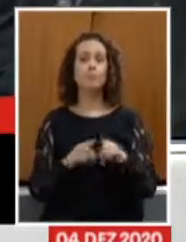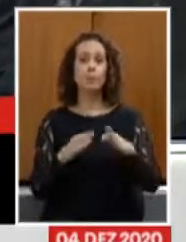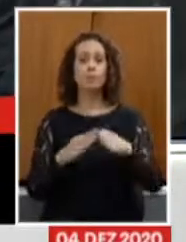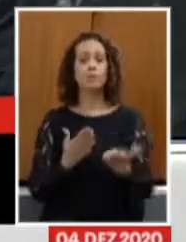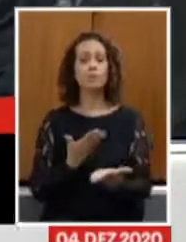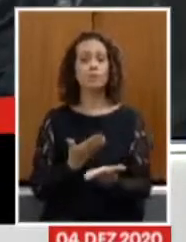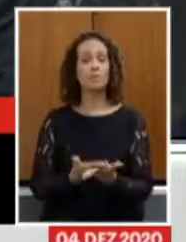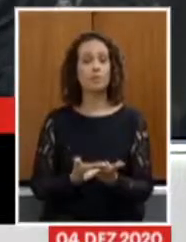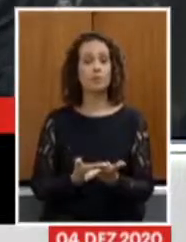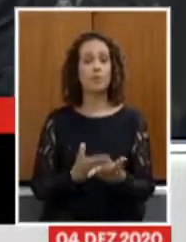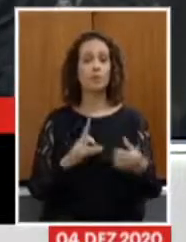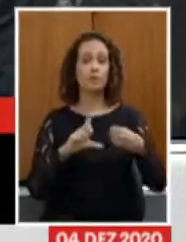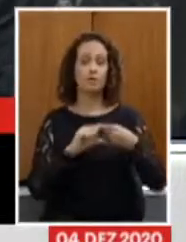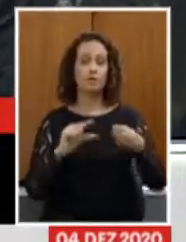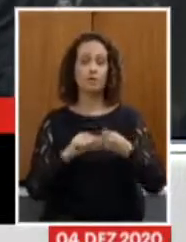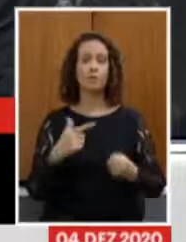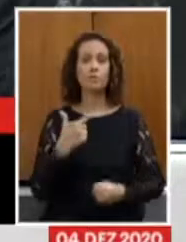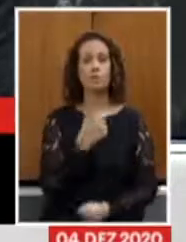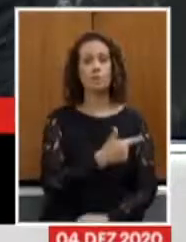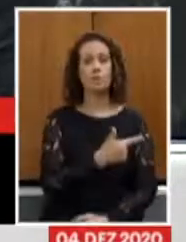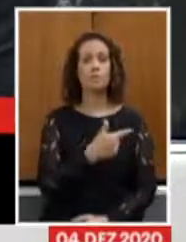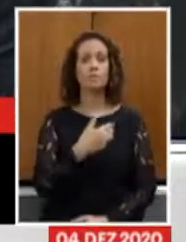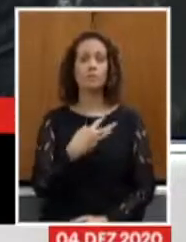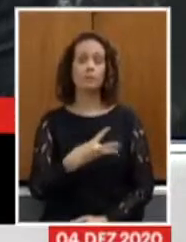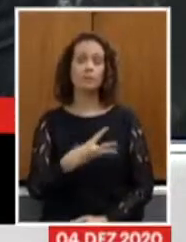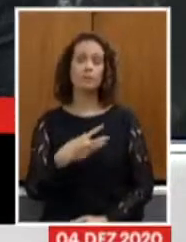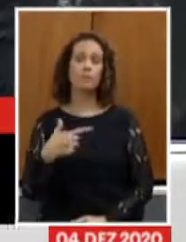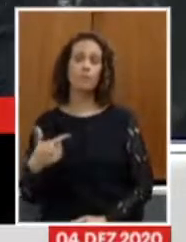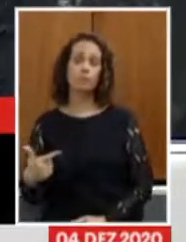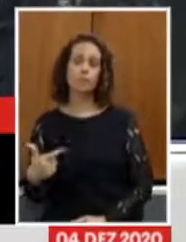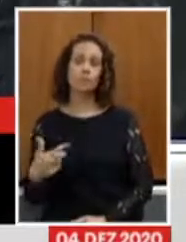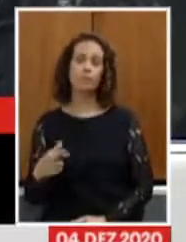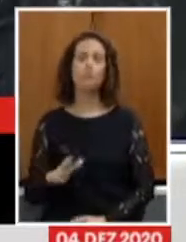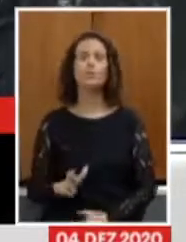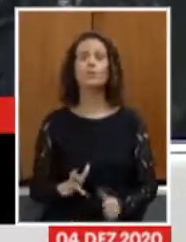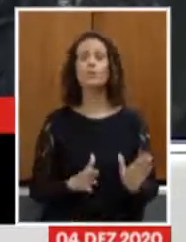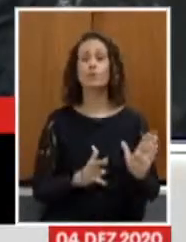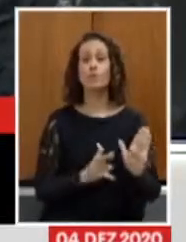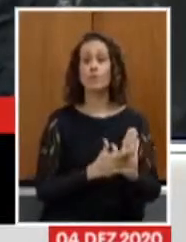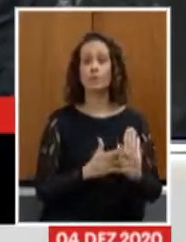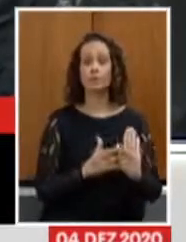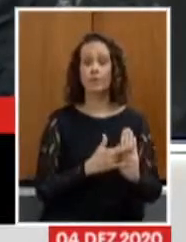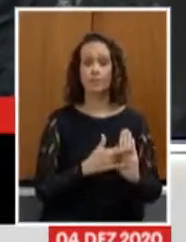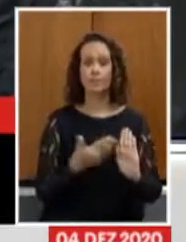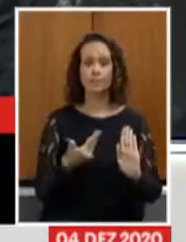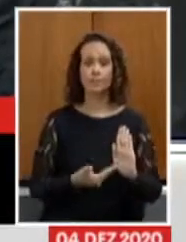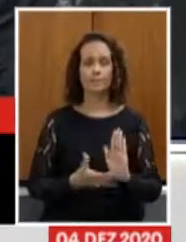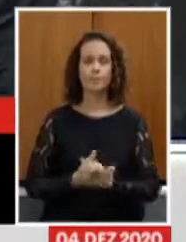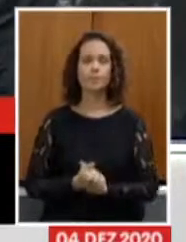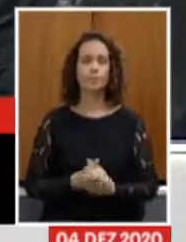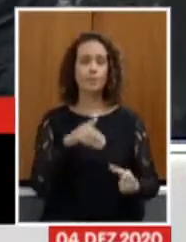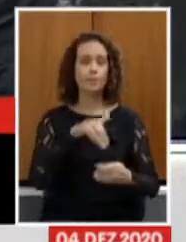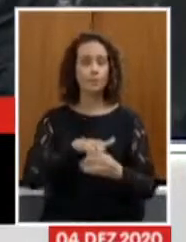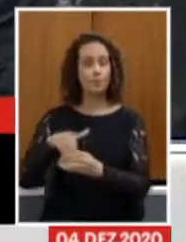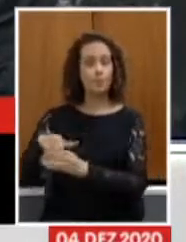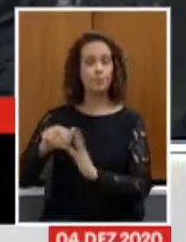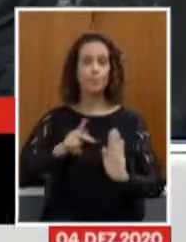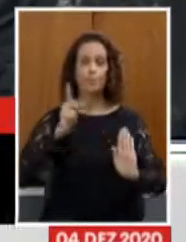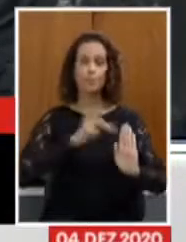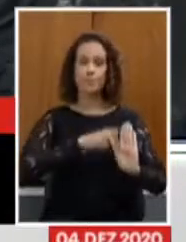17 do artigo 232 do Regimento Interno. Em votação o